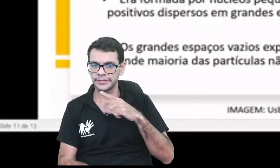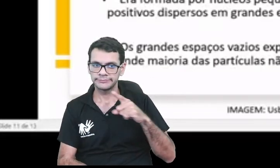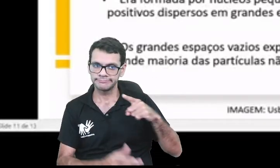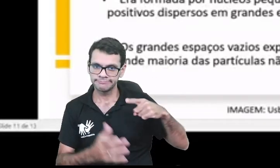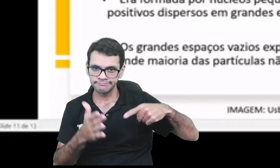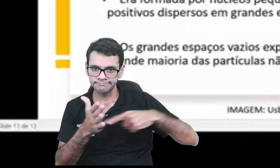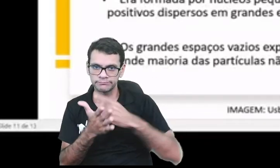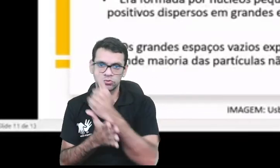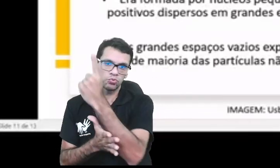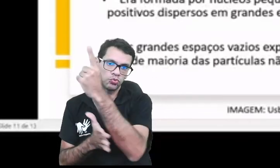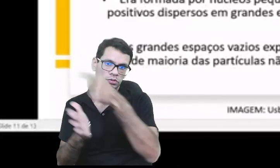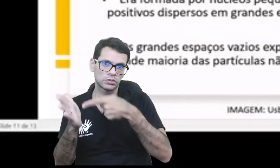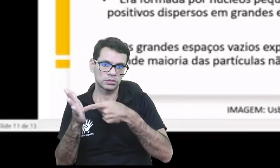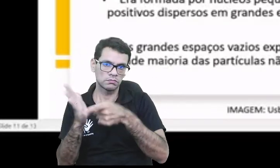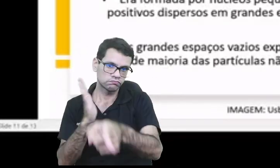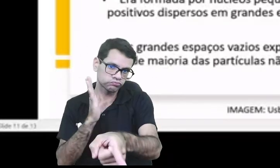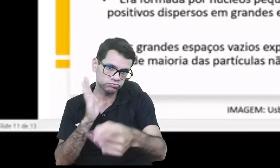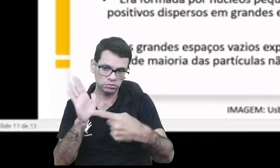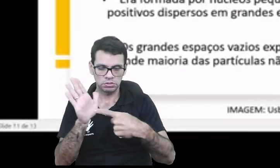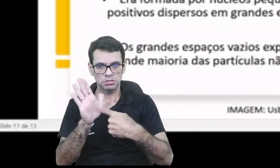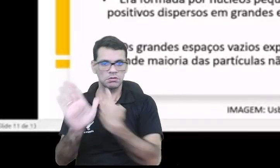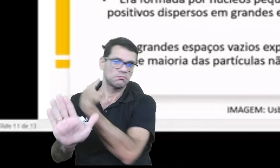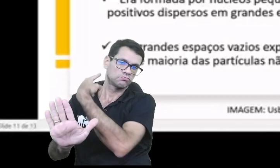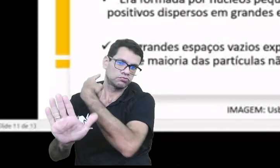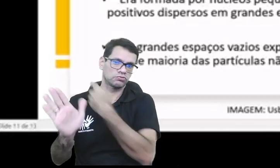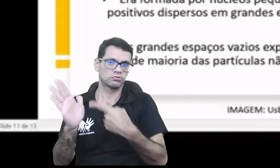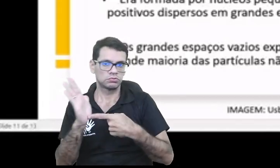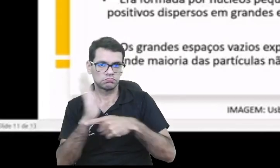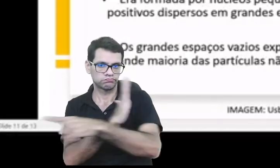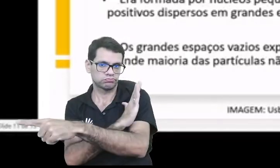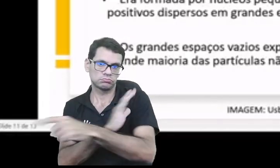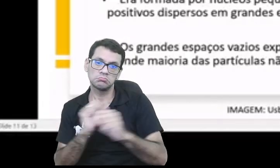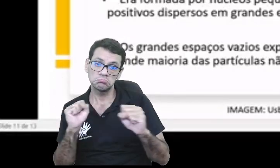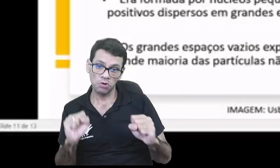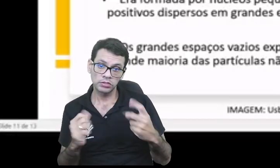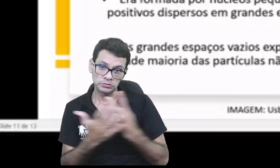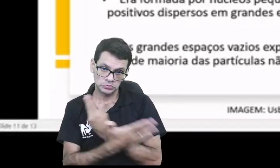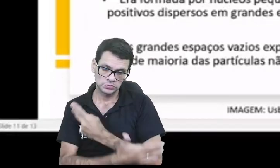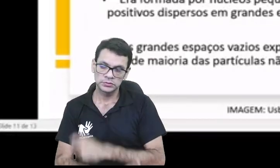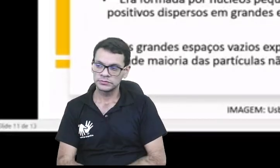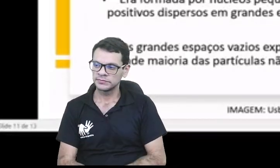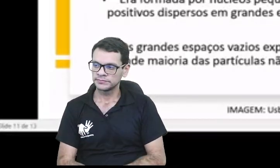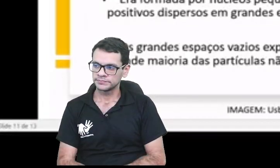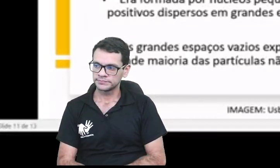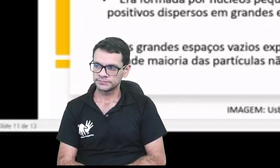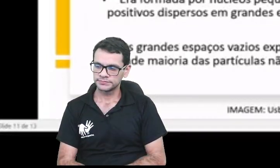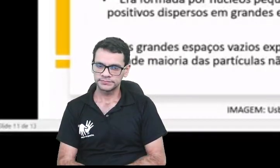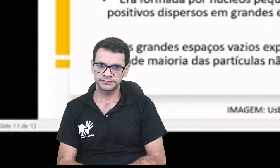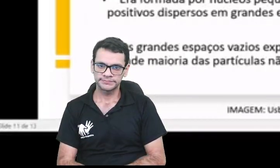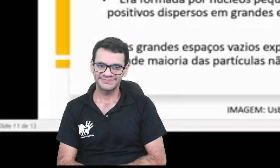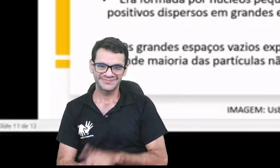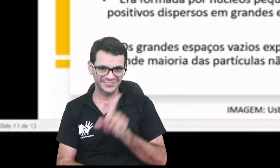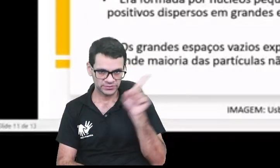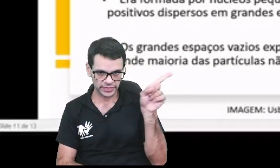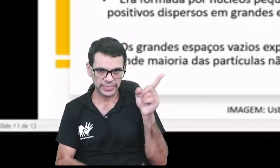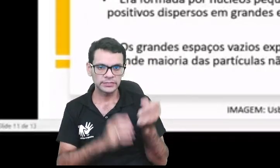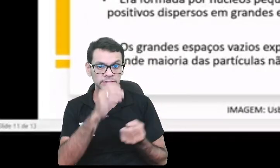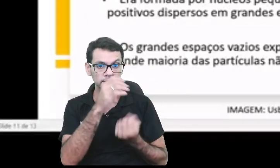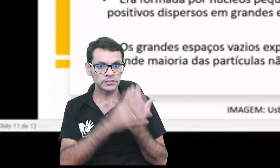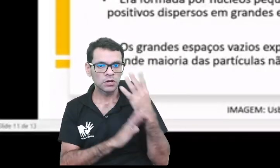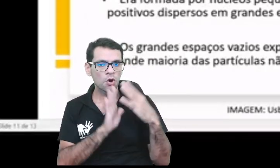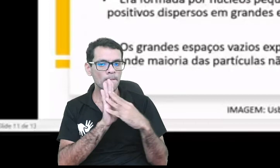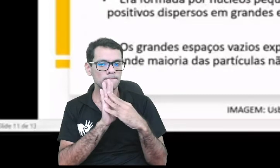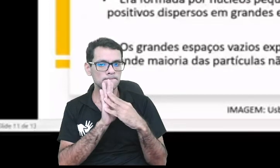desvio ou a partícula pode retroceder aqui, né? Então, ele criou esse modelo aqui, que é conhecido